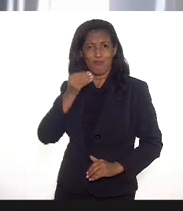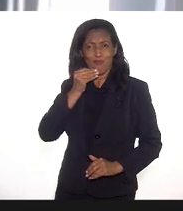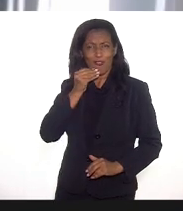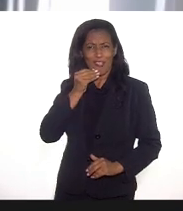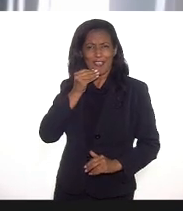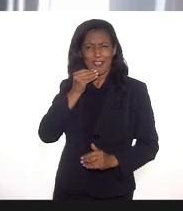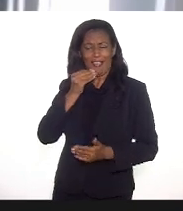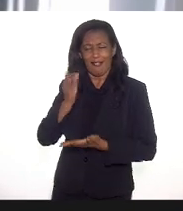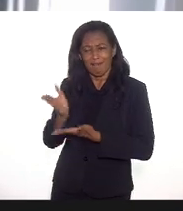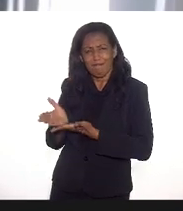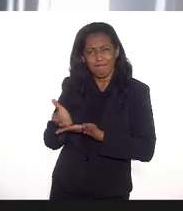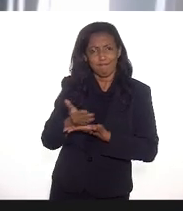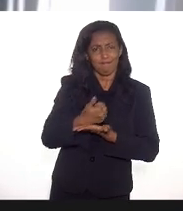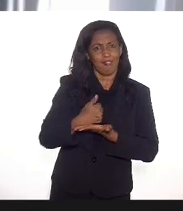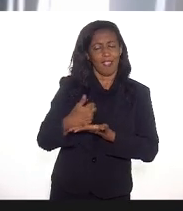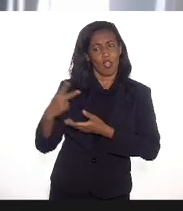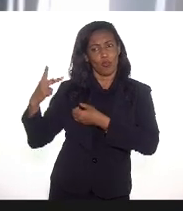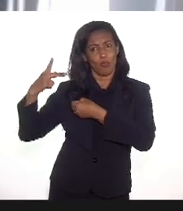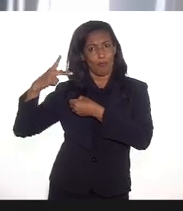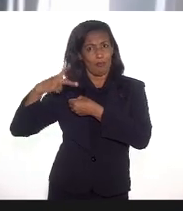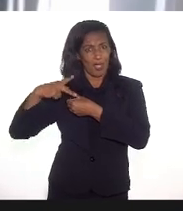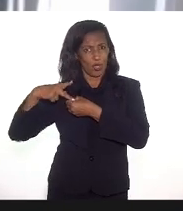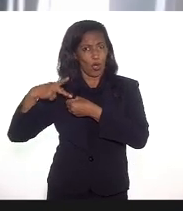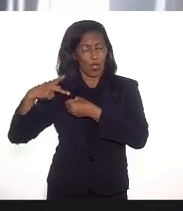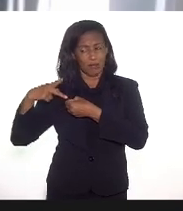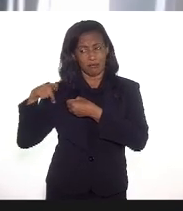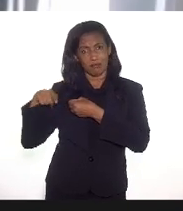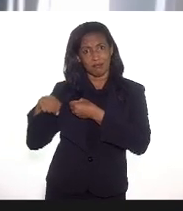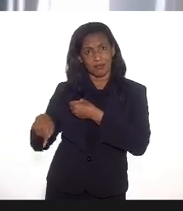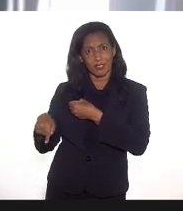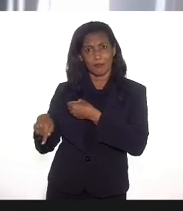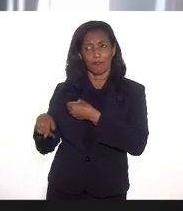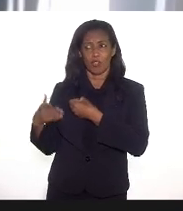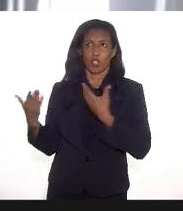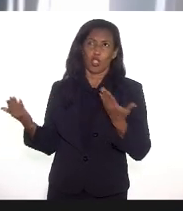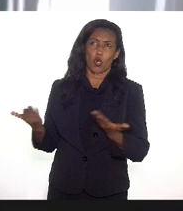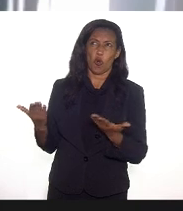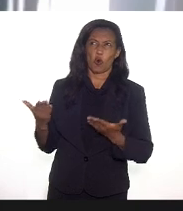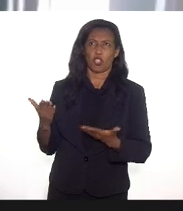receitas do petróleo, que hoje representam talvez